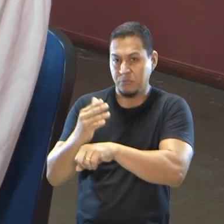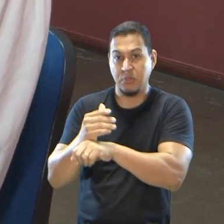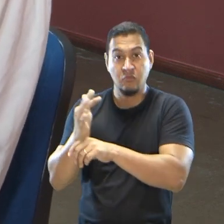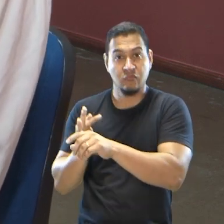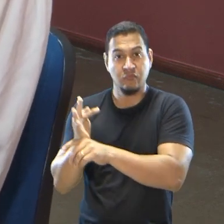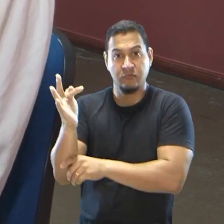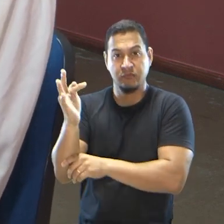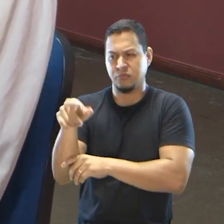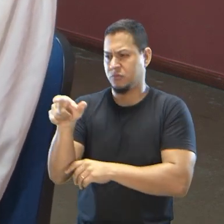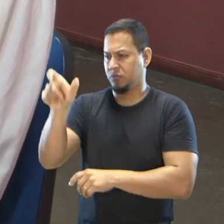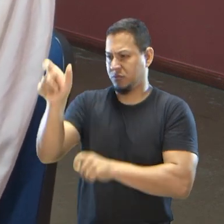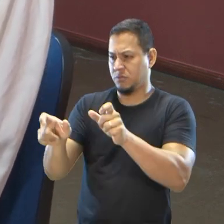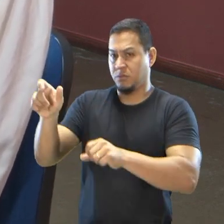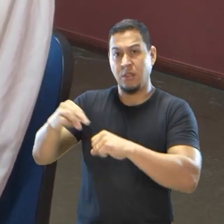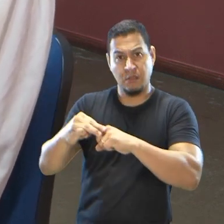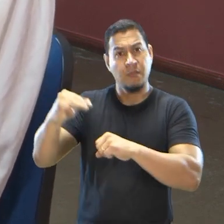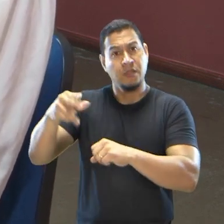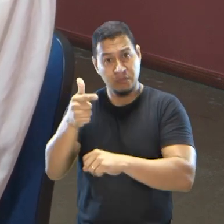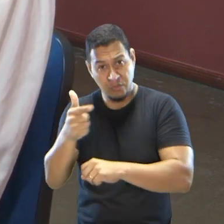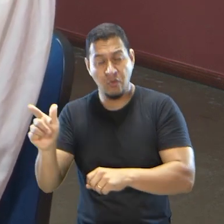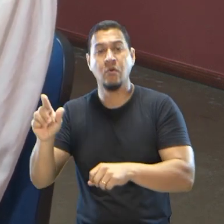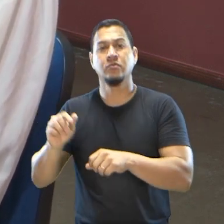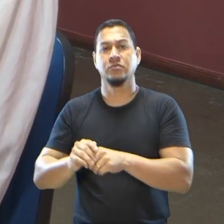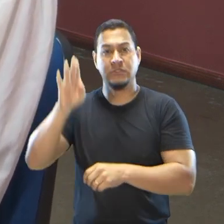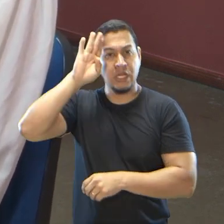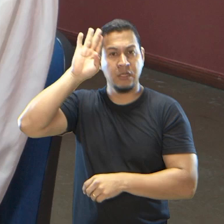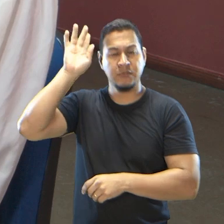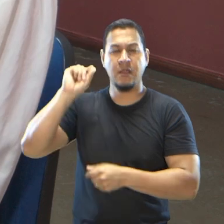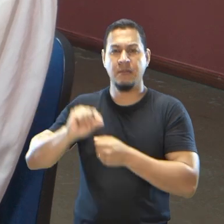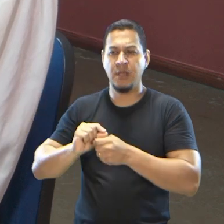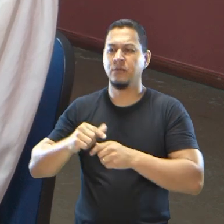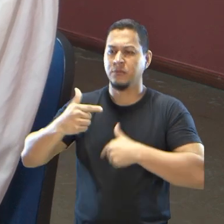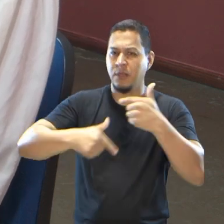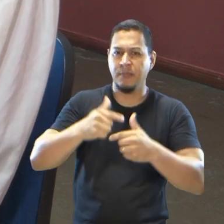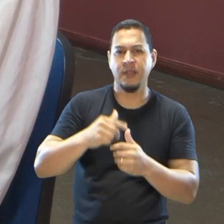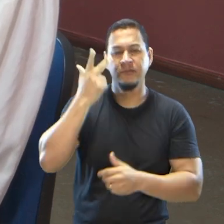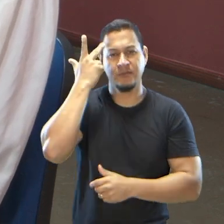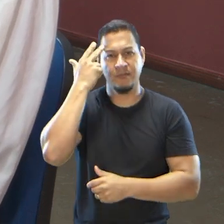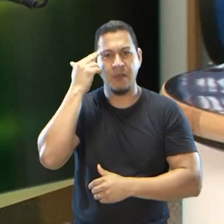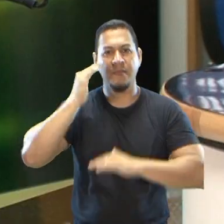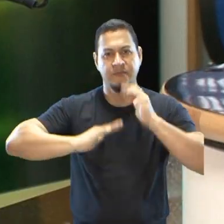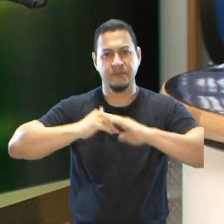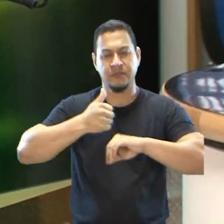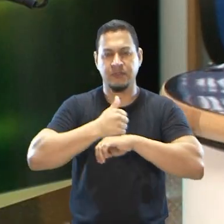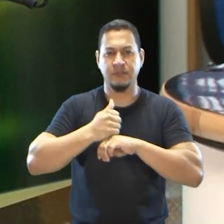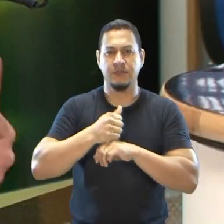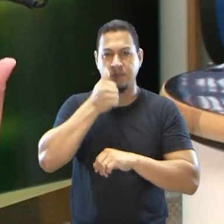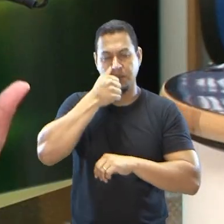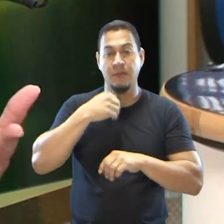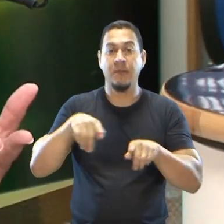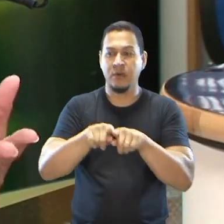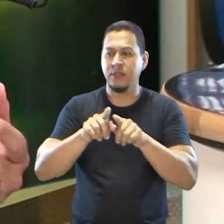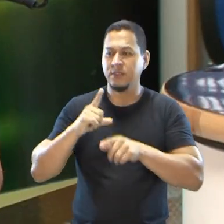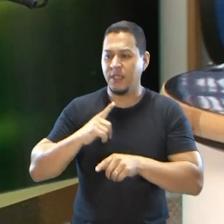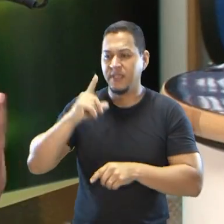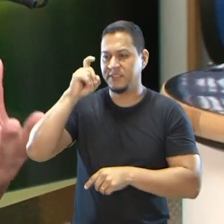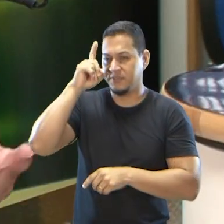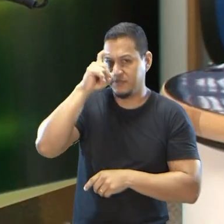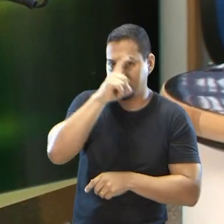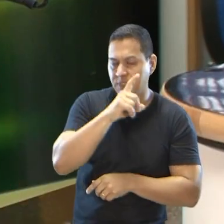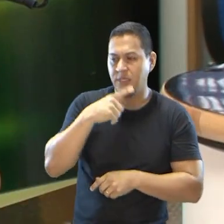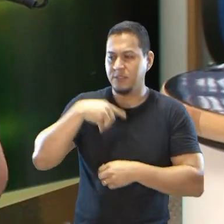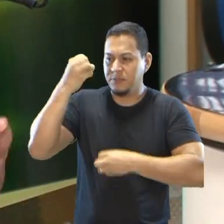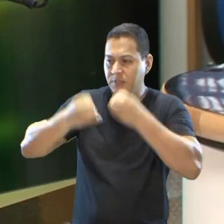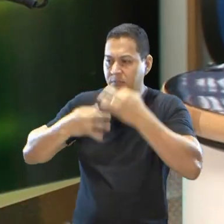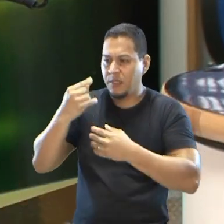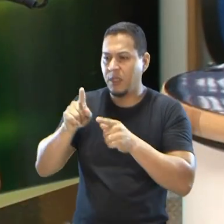tentando preparar os nossos futuros mestres e outros acadêmicos para a rotina profissional. Isso é muito importante, porque muita gente tem essa dificuldade, sim,